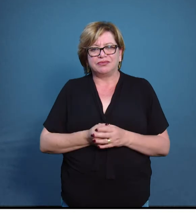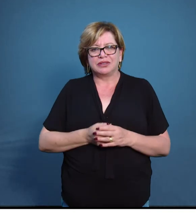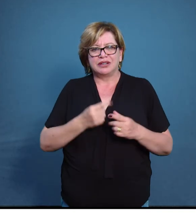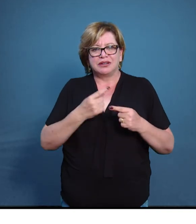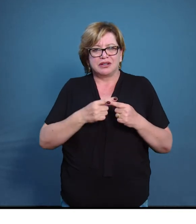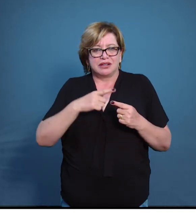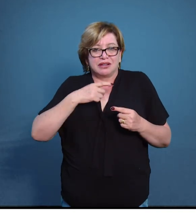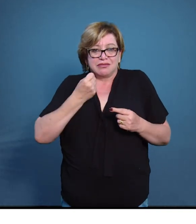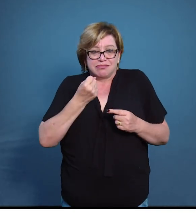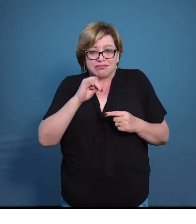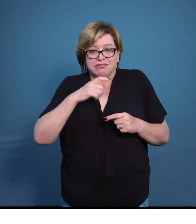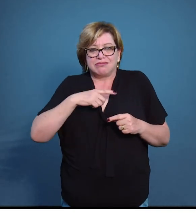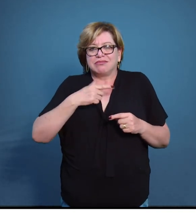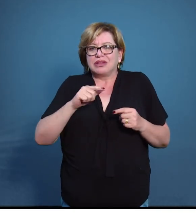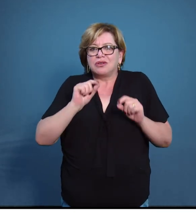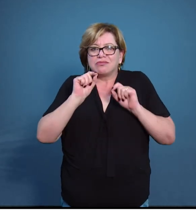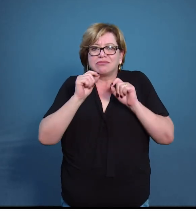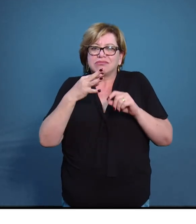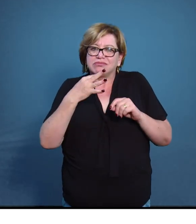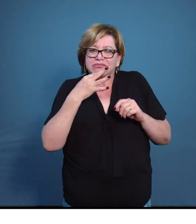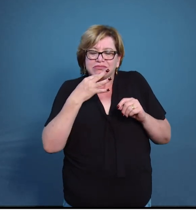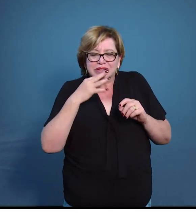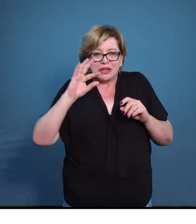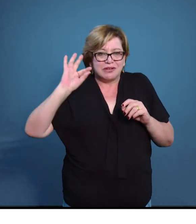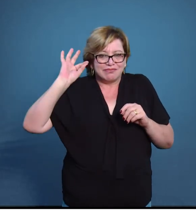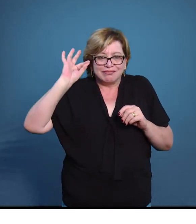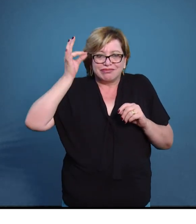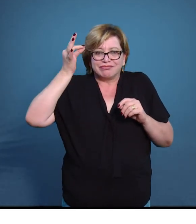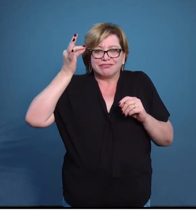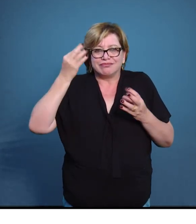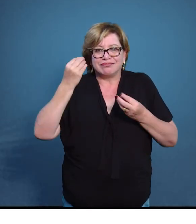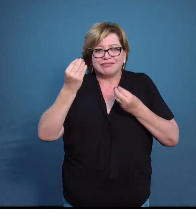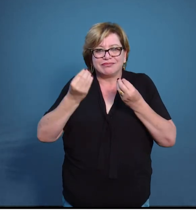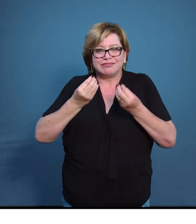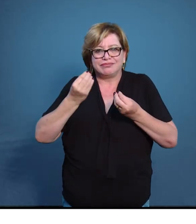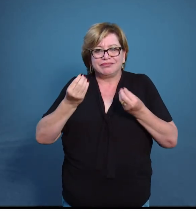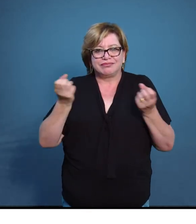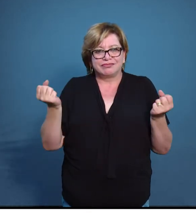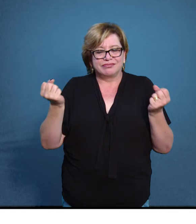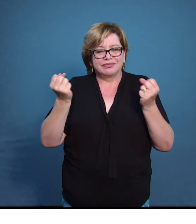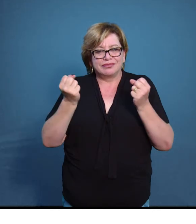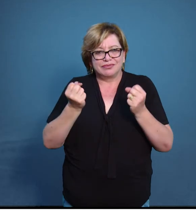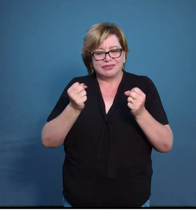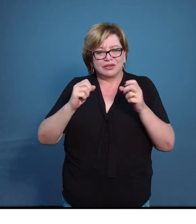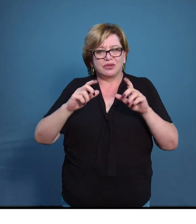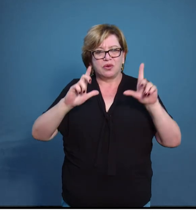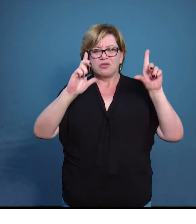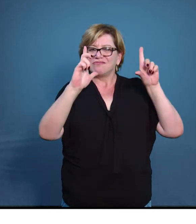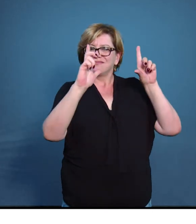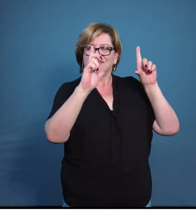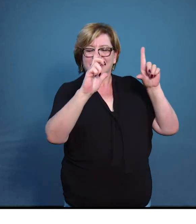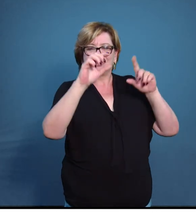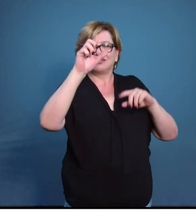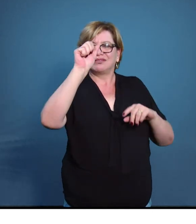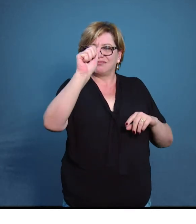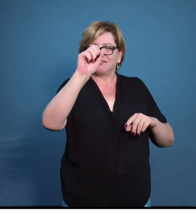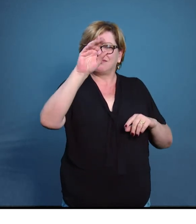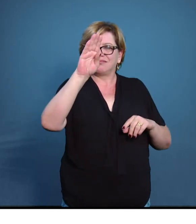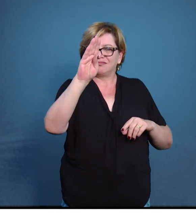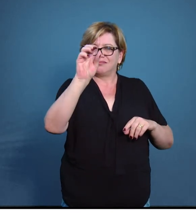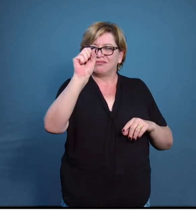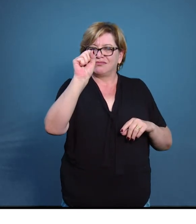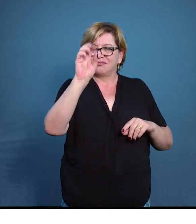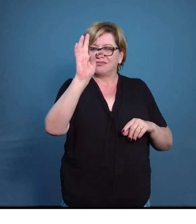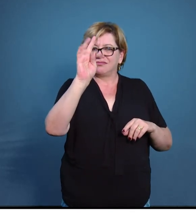como eu não tenho algo que eu reconheço de primeira, ou algo figurativo, então essas obras abstratas, elas vão ainda mais